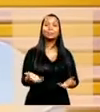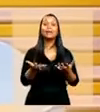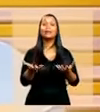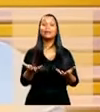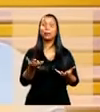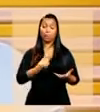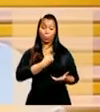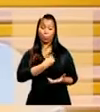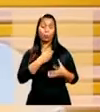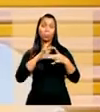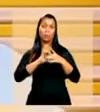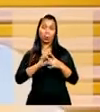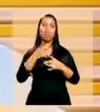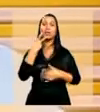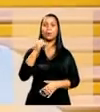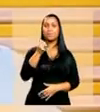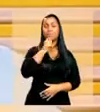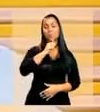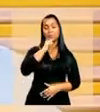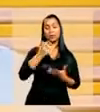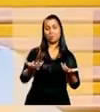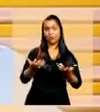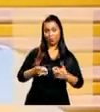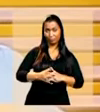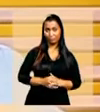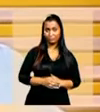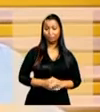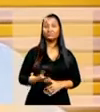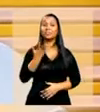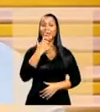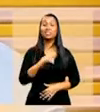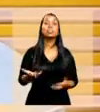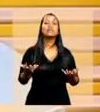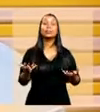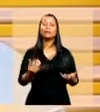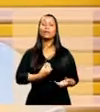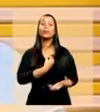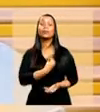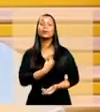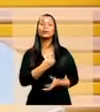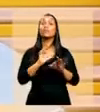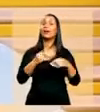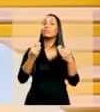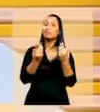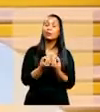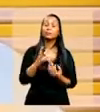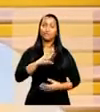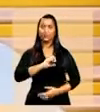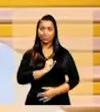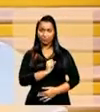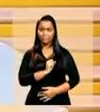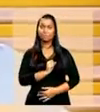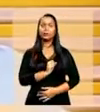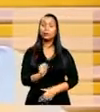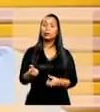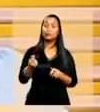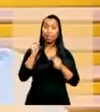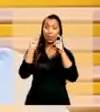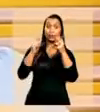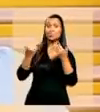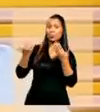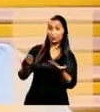ela quer a presença do pai e da mãe. A criança quer a presença do familiar que o ama, que lhe